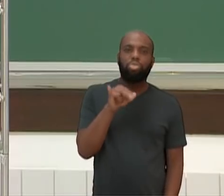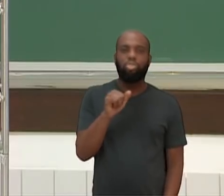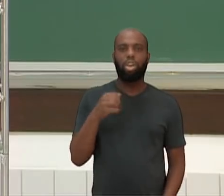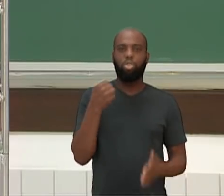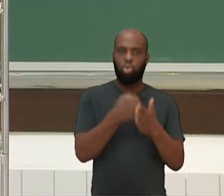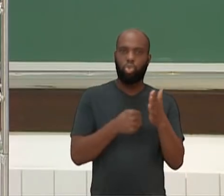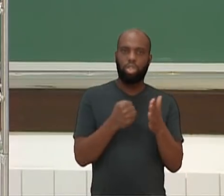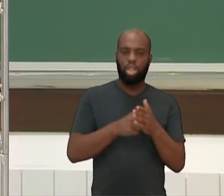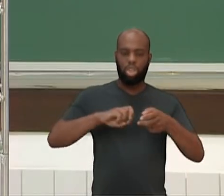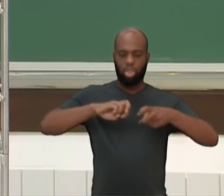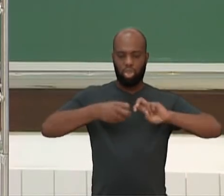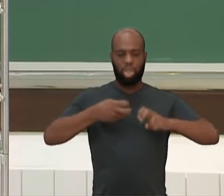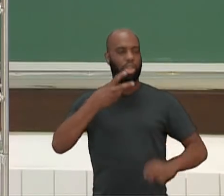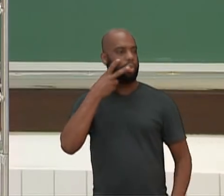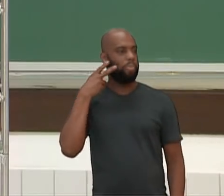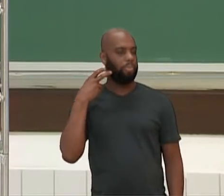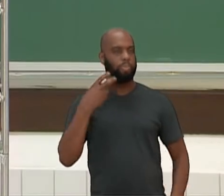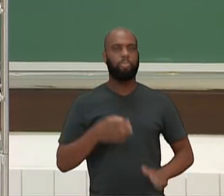lutador.